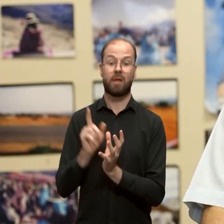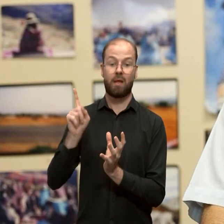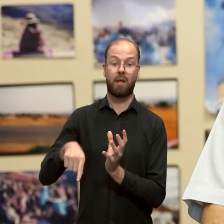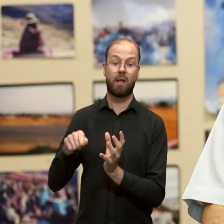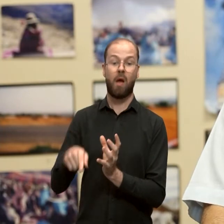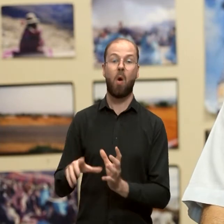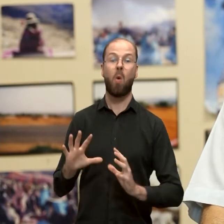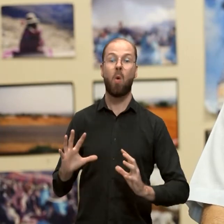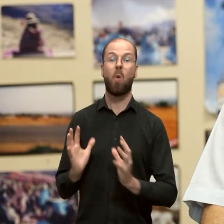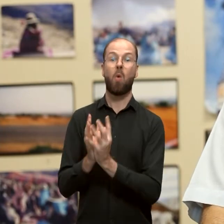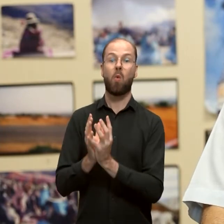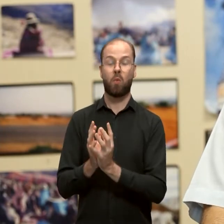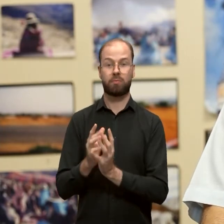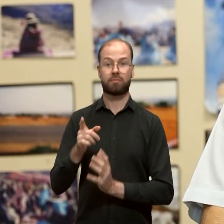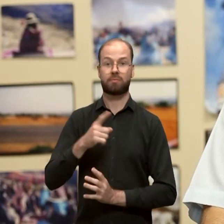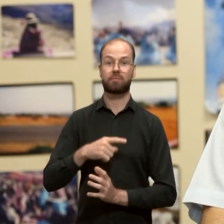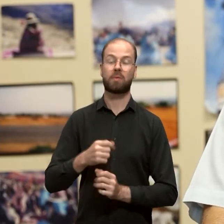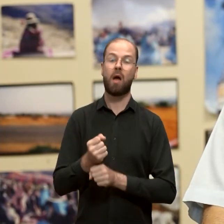formamos em